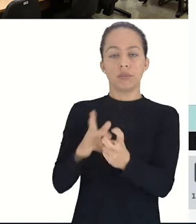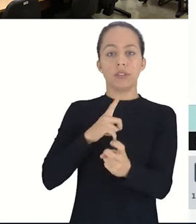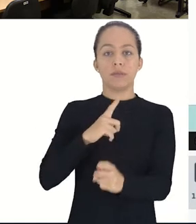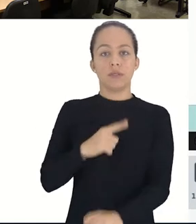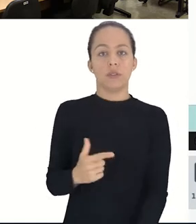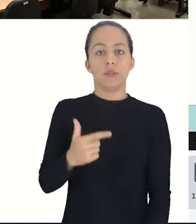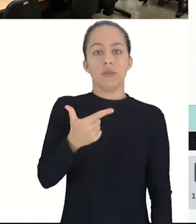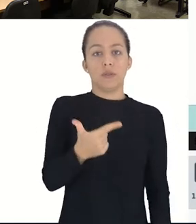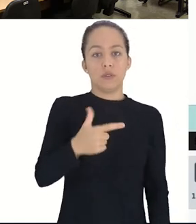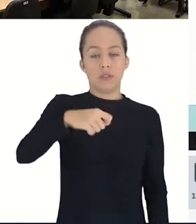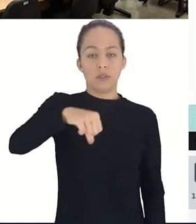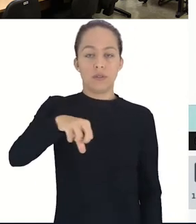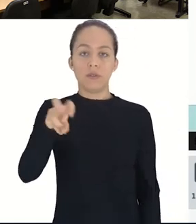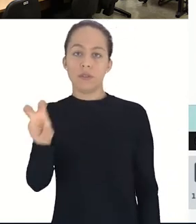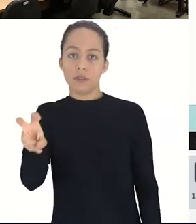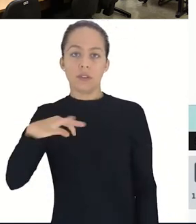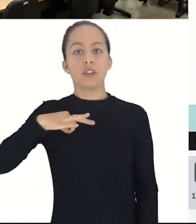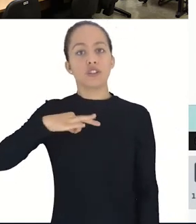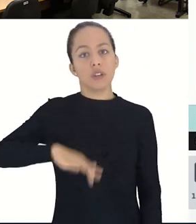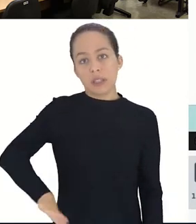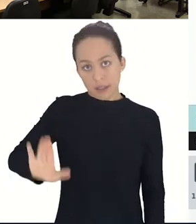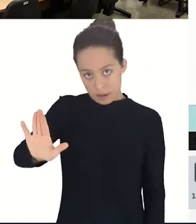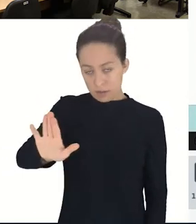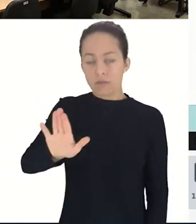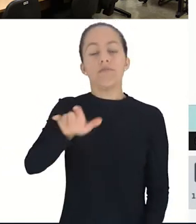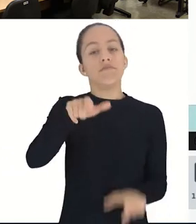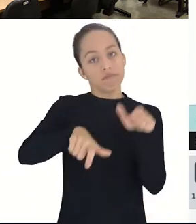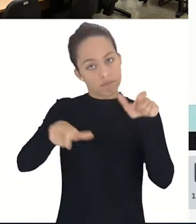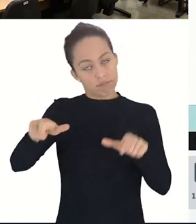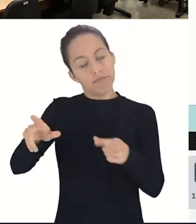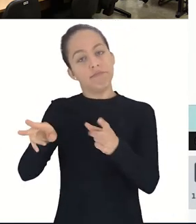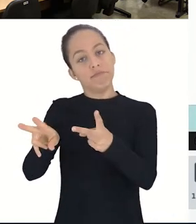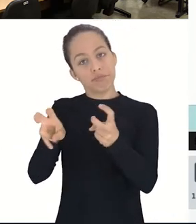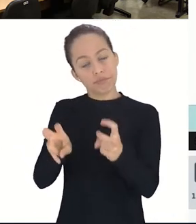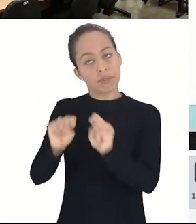reconheceu todos os 295 candidatos inscritos.